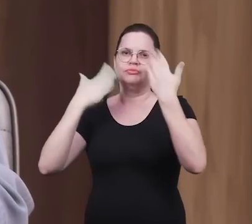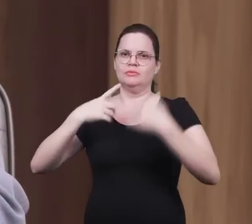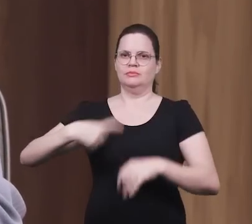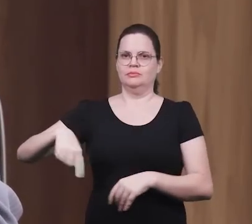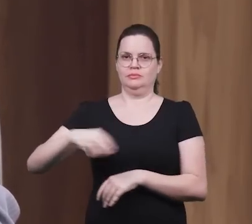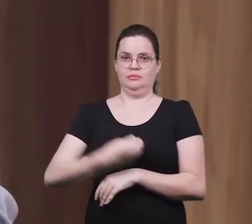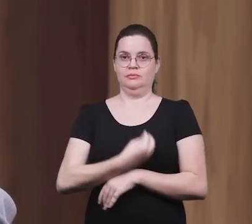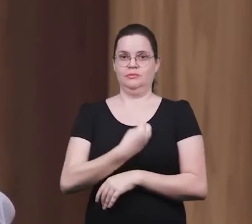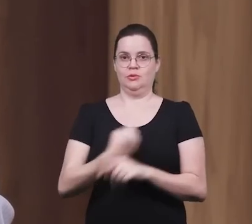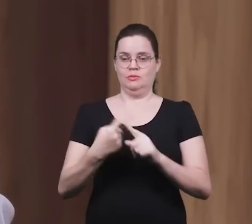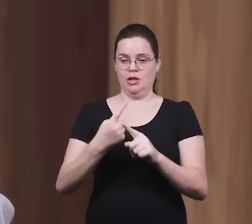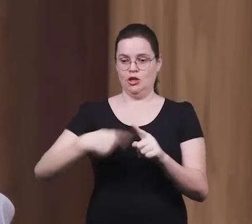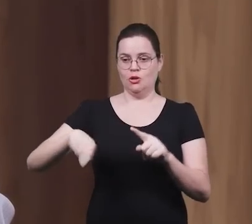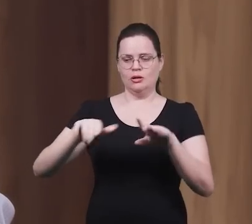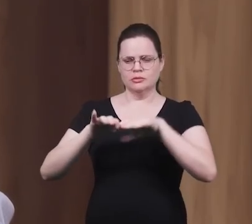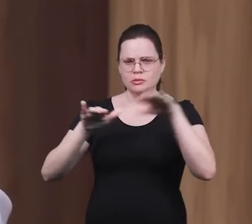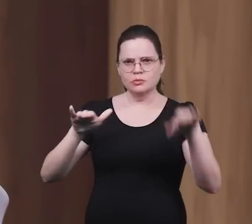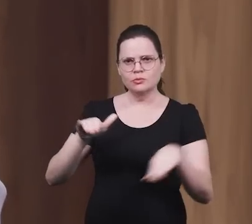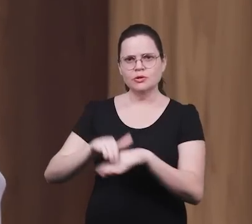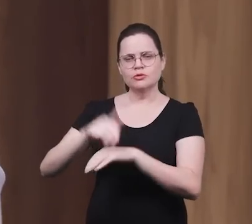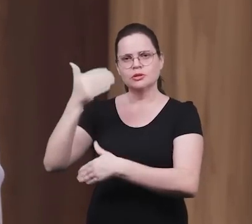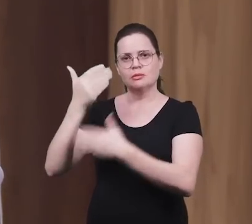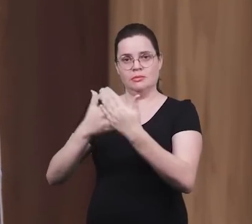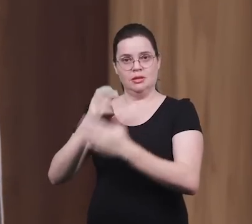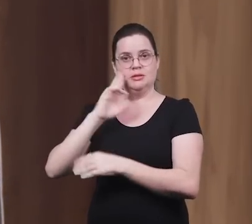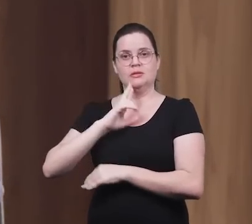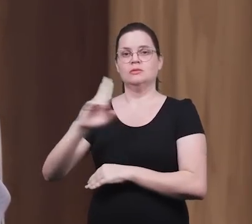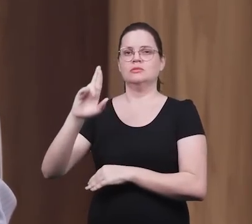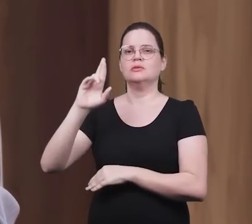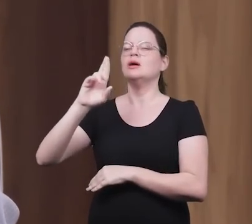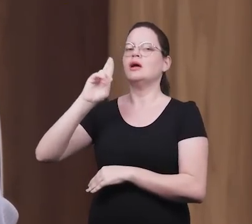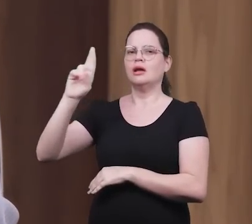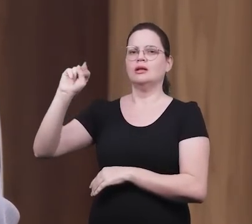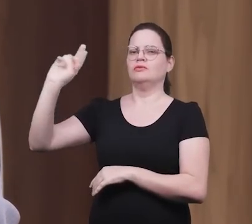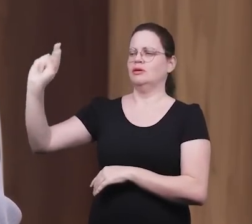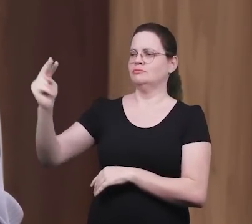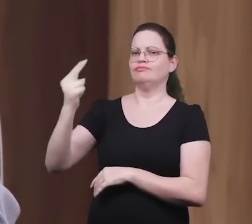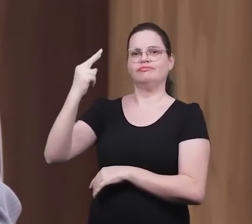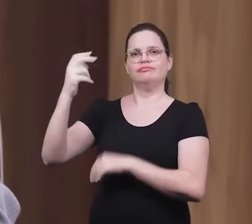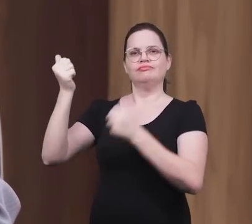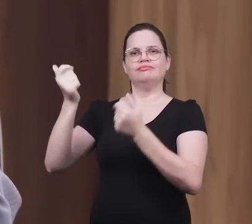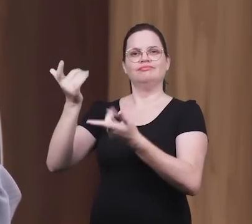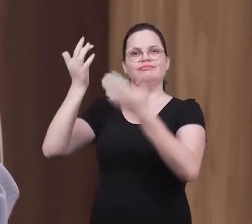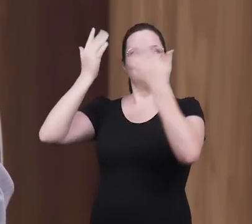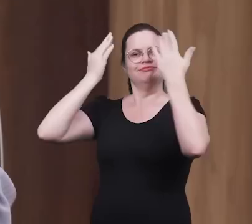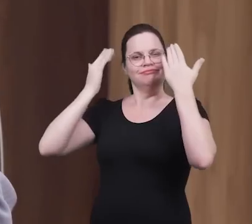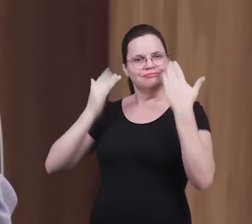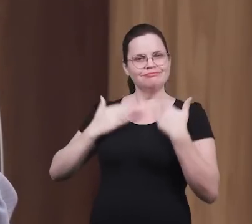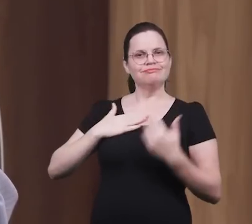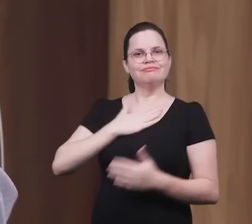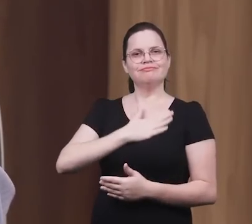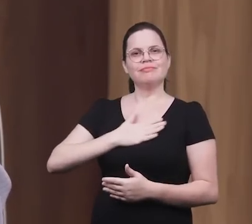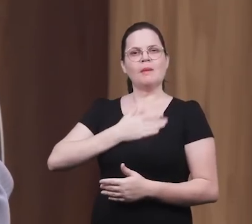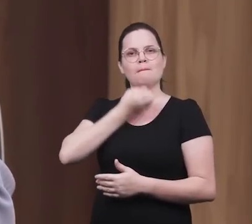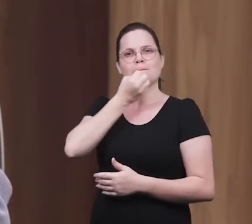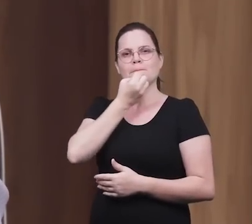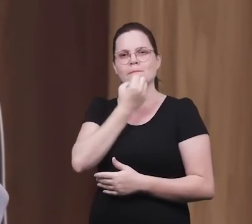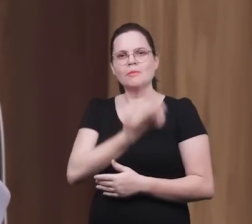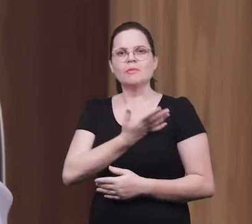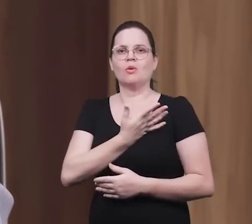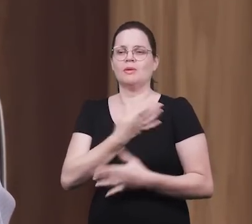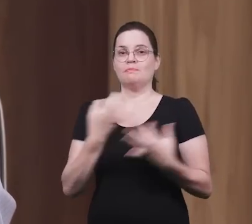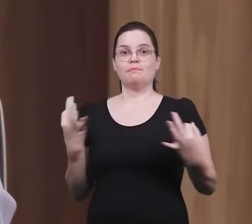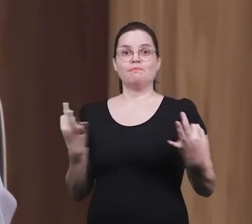É pela humildade diante de Deus em que Deus opera em nós a boa, agradável e